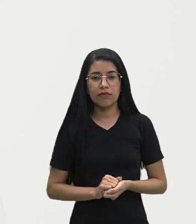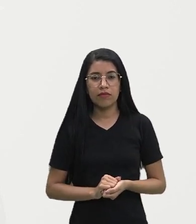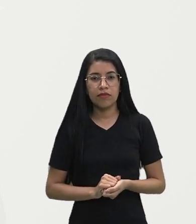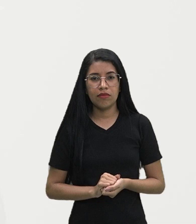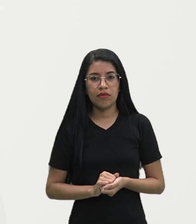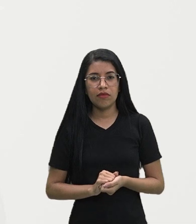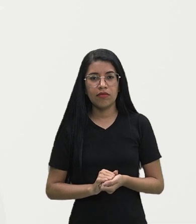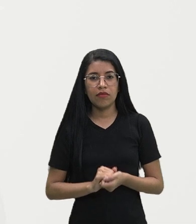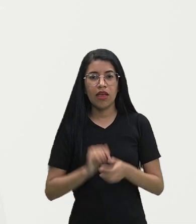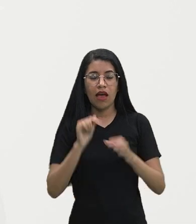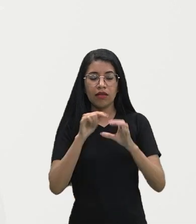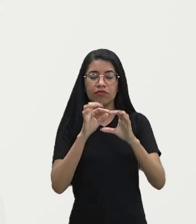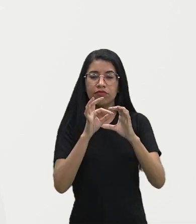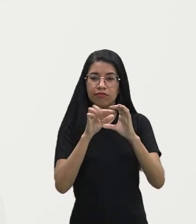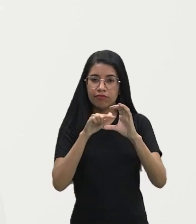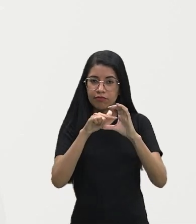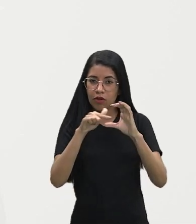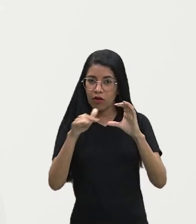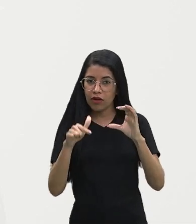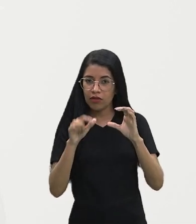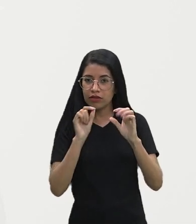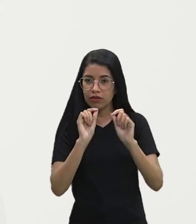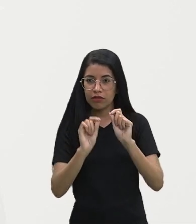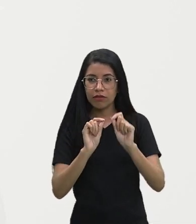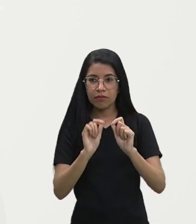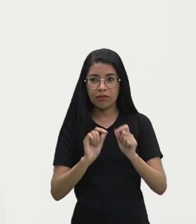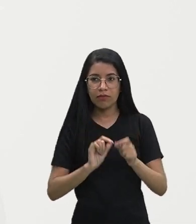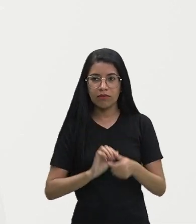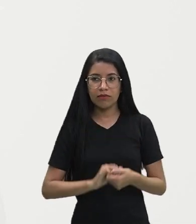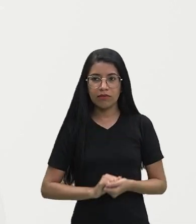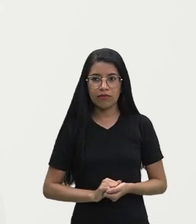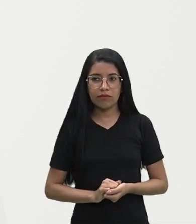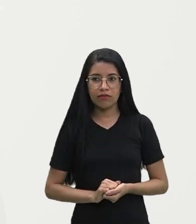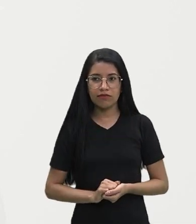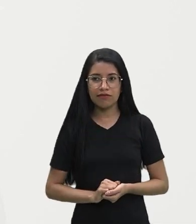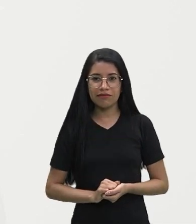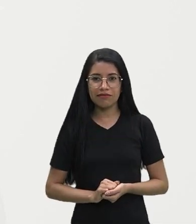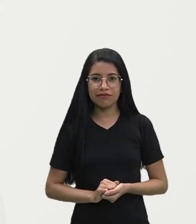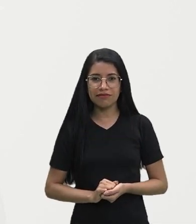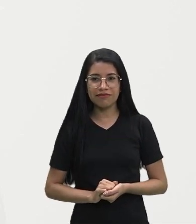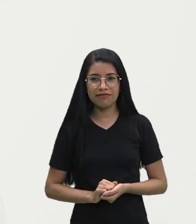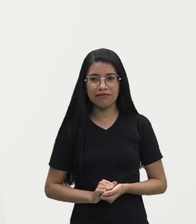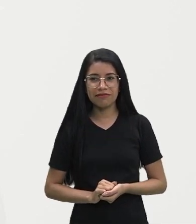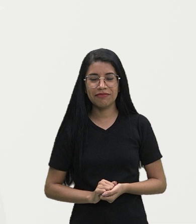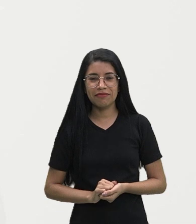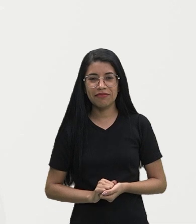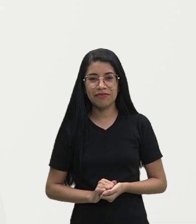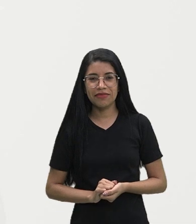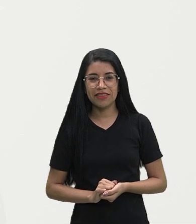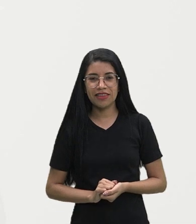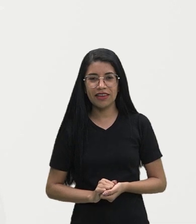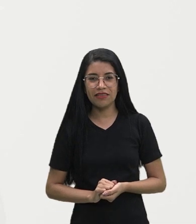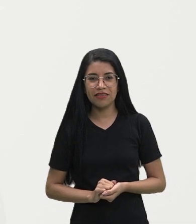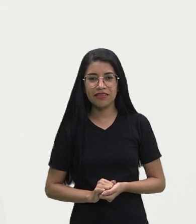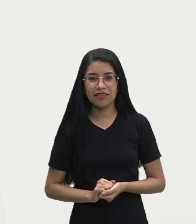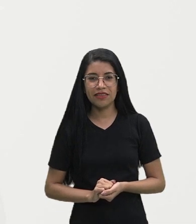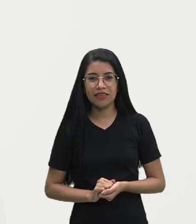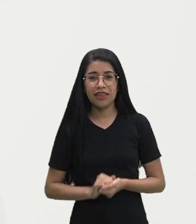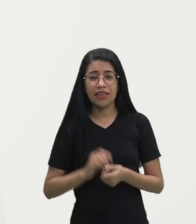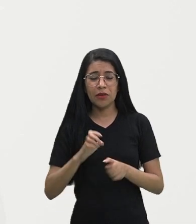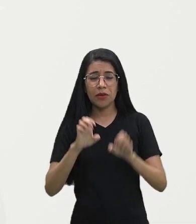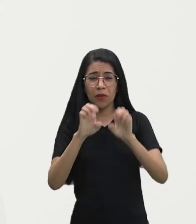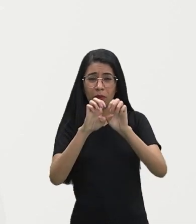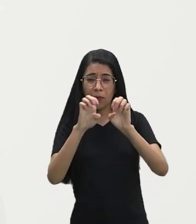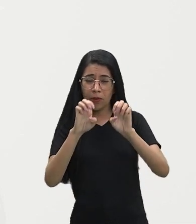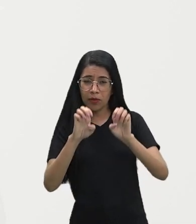células procariontes, elas têm duas partes importantes, tá? Elas vão ter aqui, ó, uma